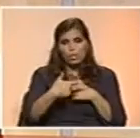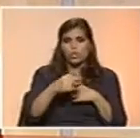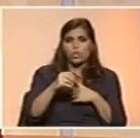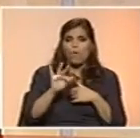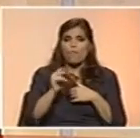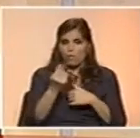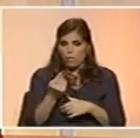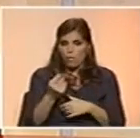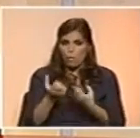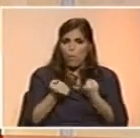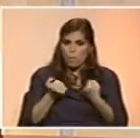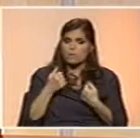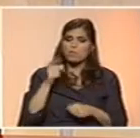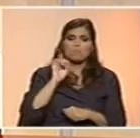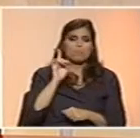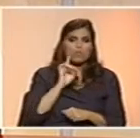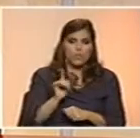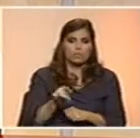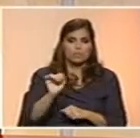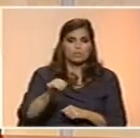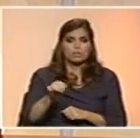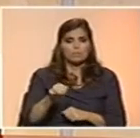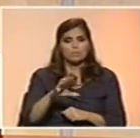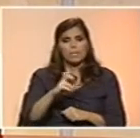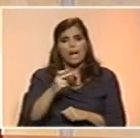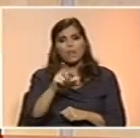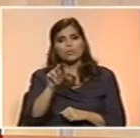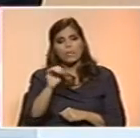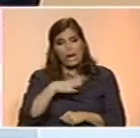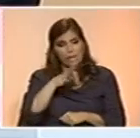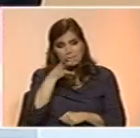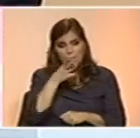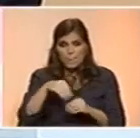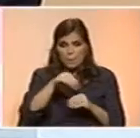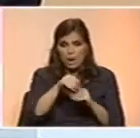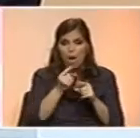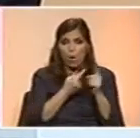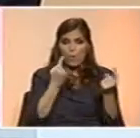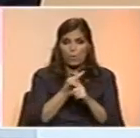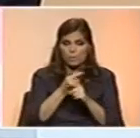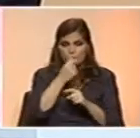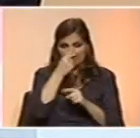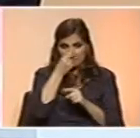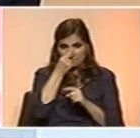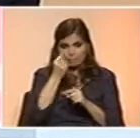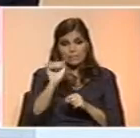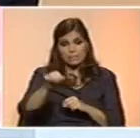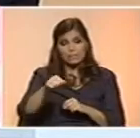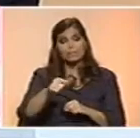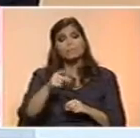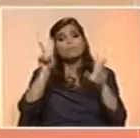conseguem poupanças muito, muito significativas nos custos. Carlos, quer acrescentar alguma coisa? Eu cito só o título de um livro que acho